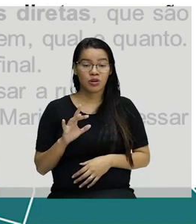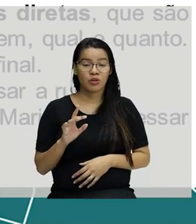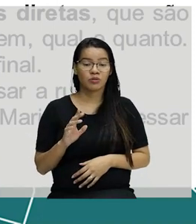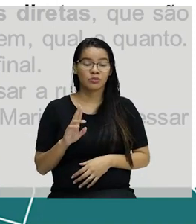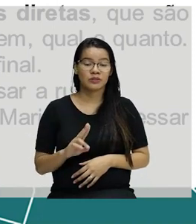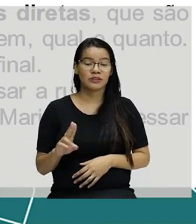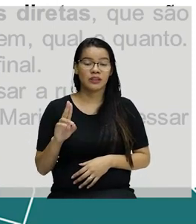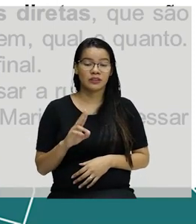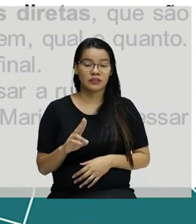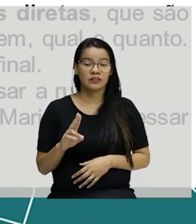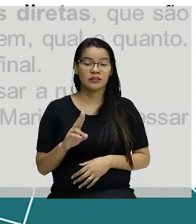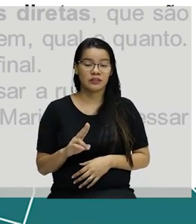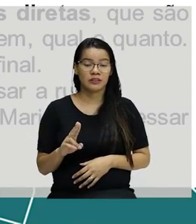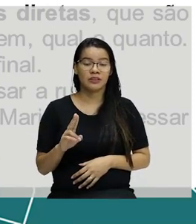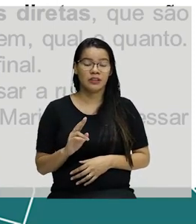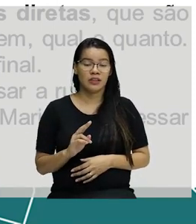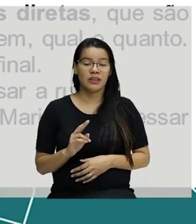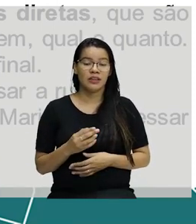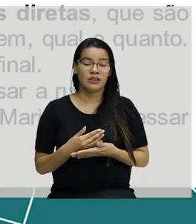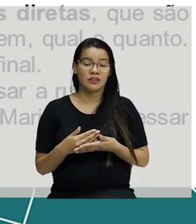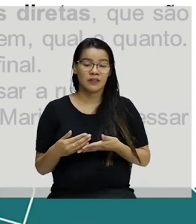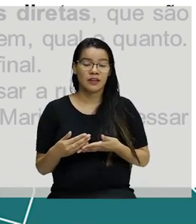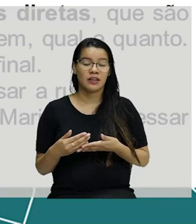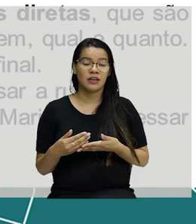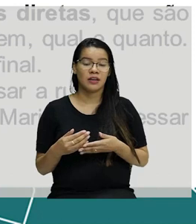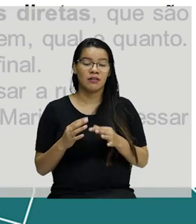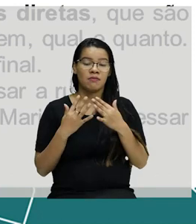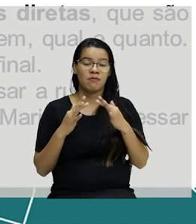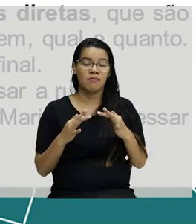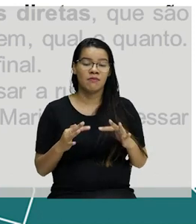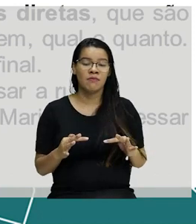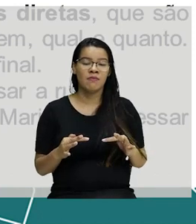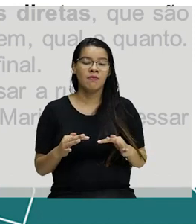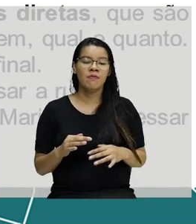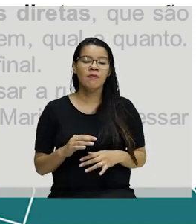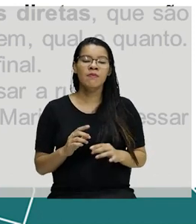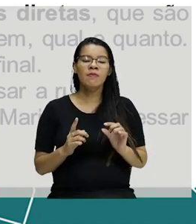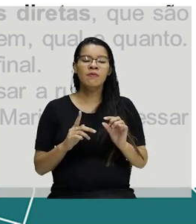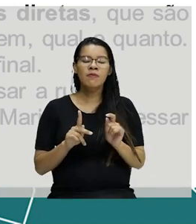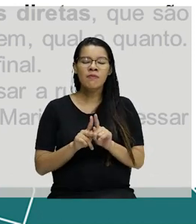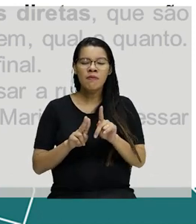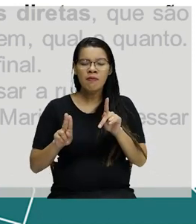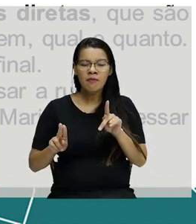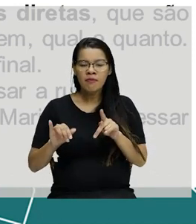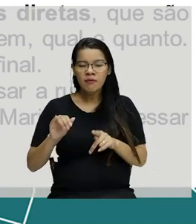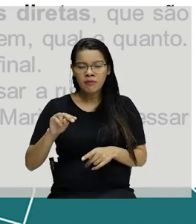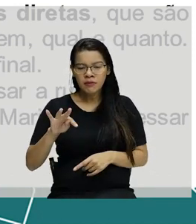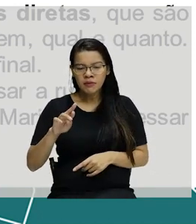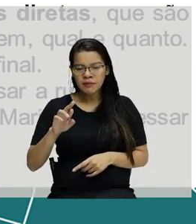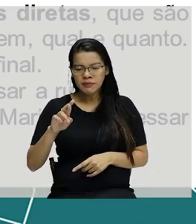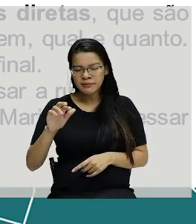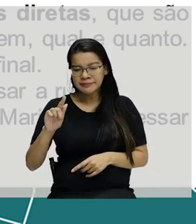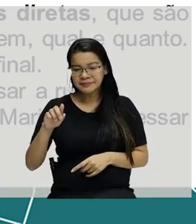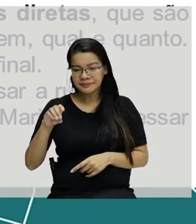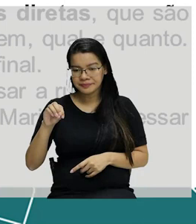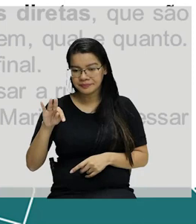diretas que são aquelas iniciadas com pronomes interrogativos Quais são os pronomes interrogativos que quem